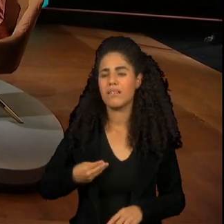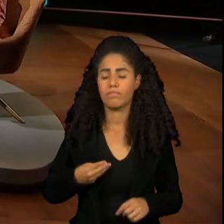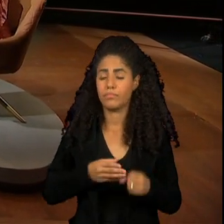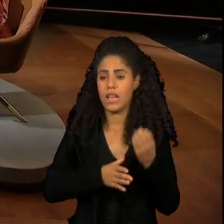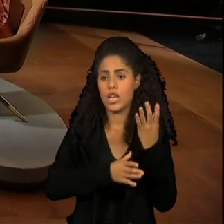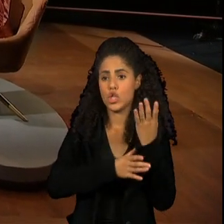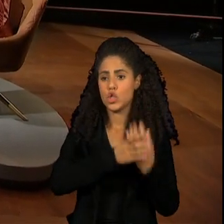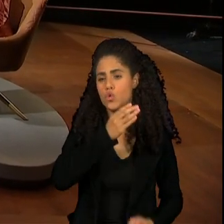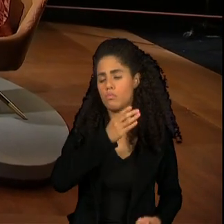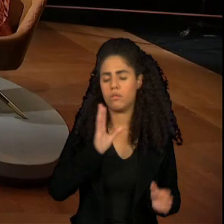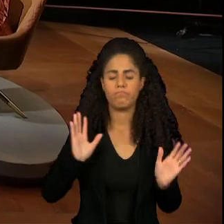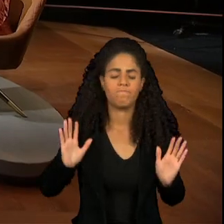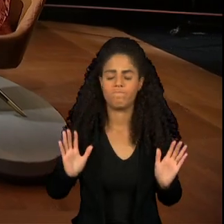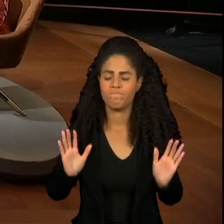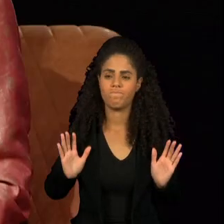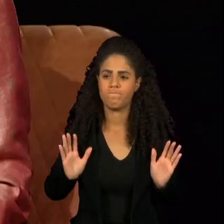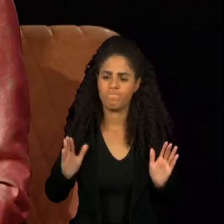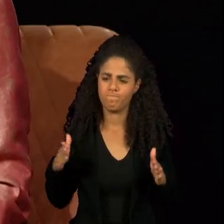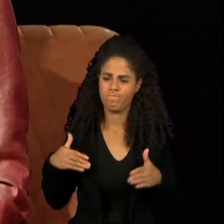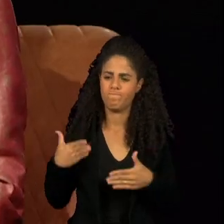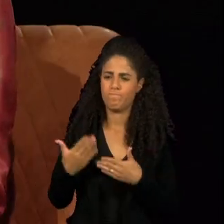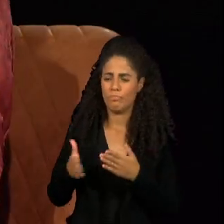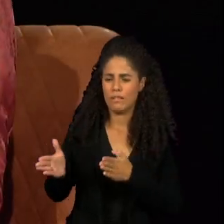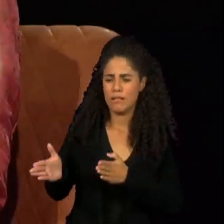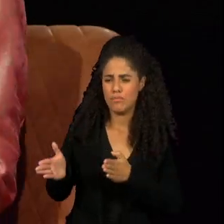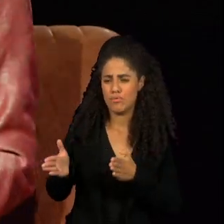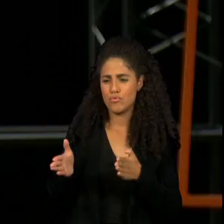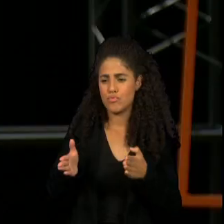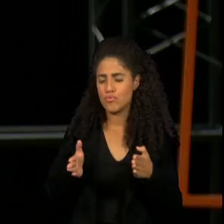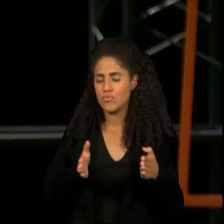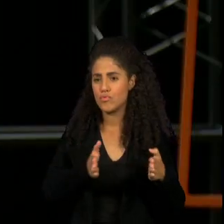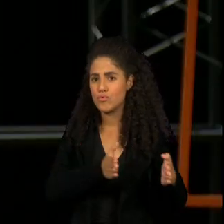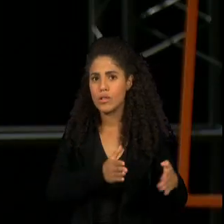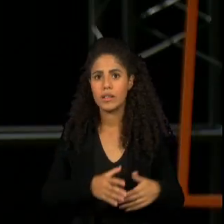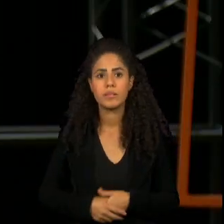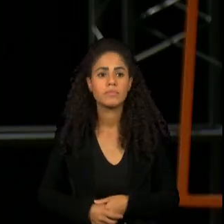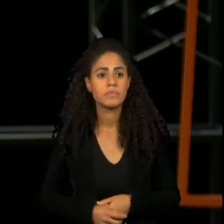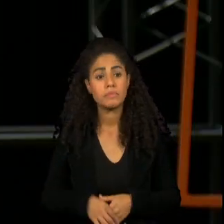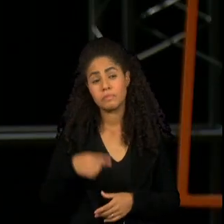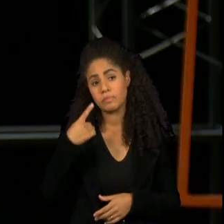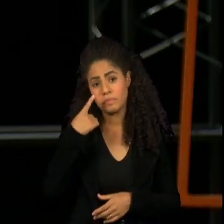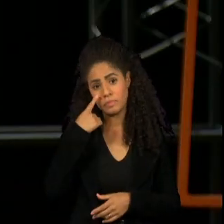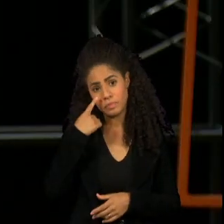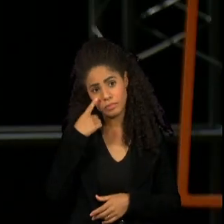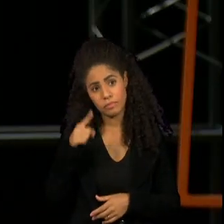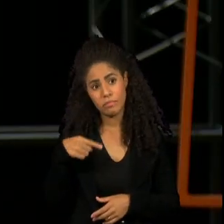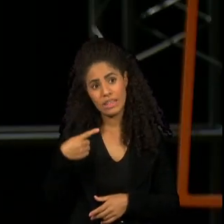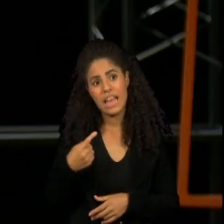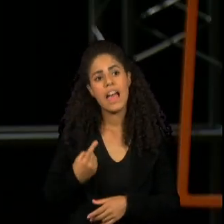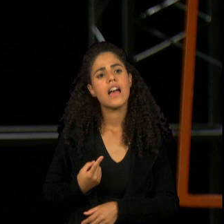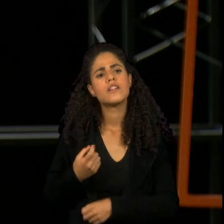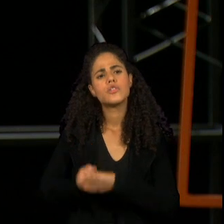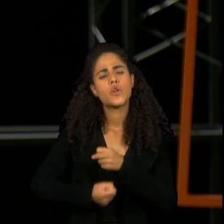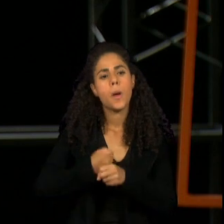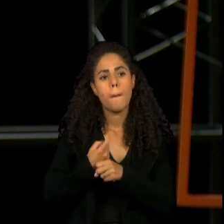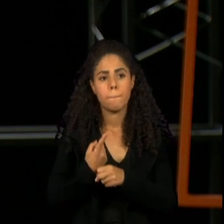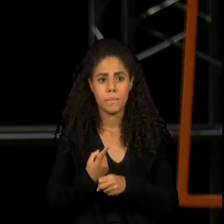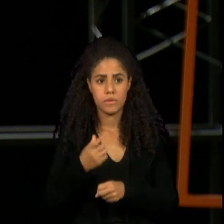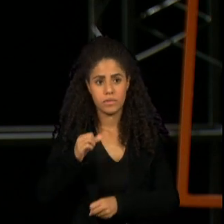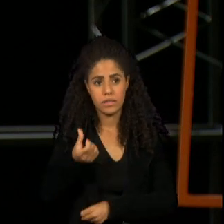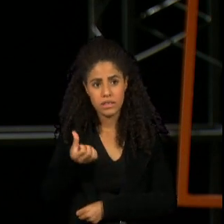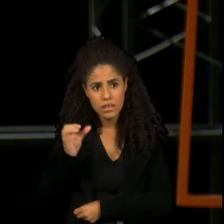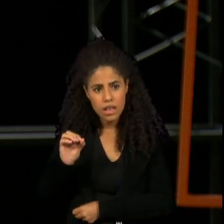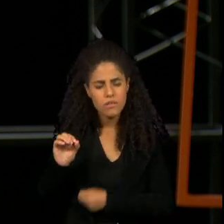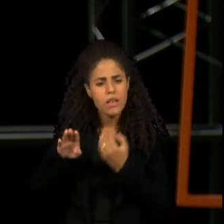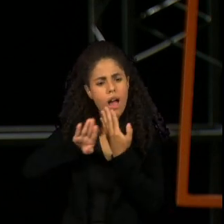Na verdade, foi isso, durante um período longo. Nós vamos falar sobre isso. Nos anos 70, você se afastou de tudo